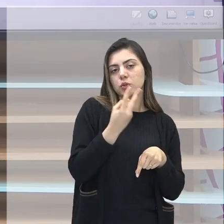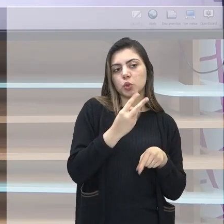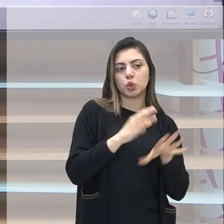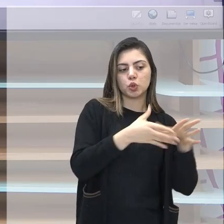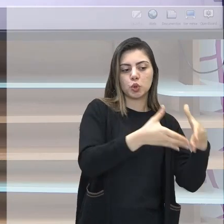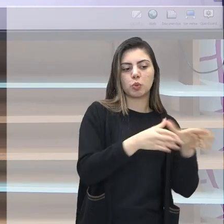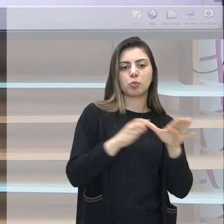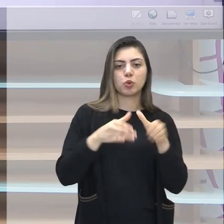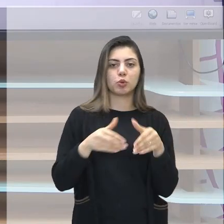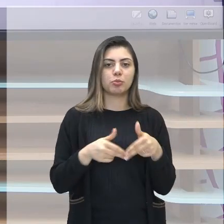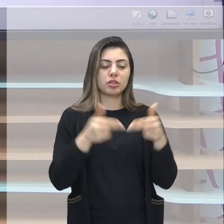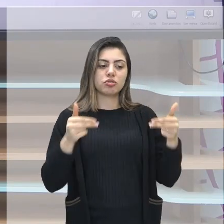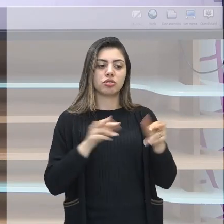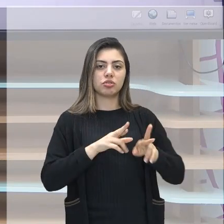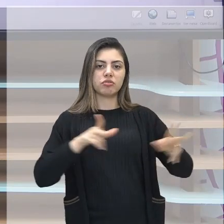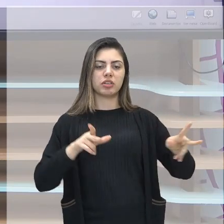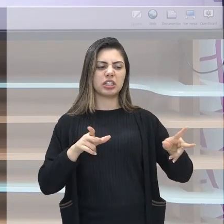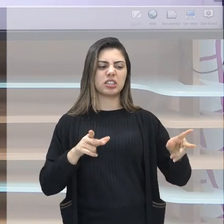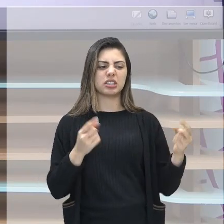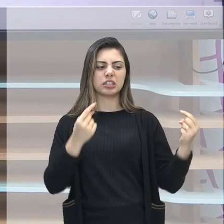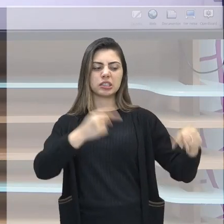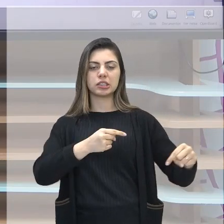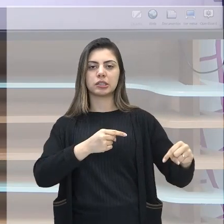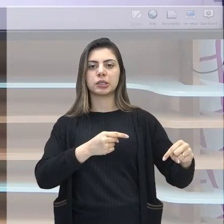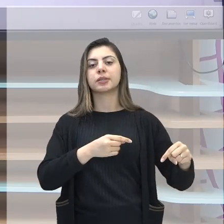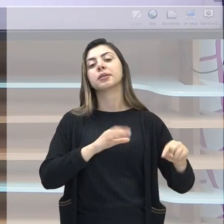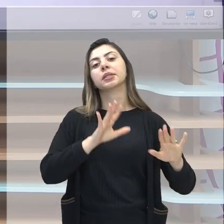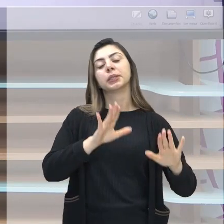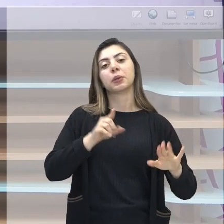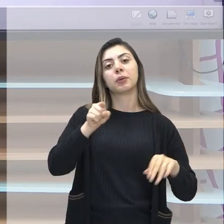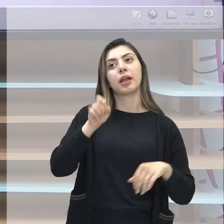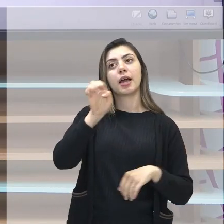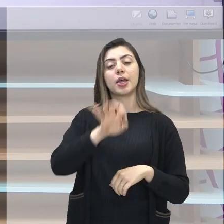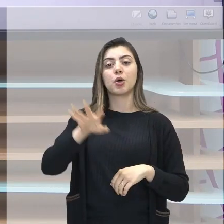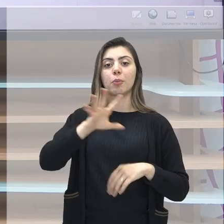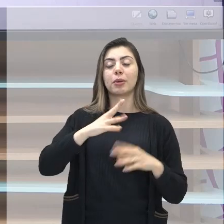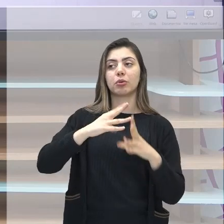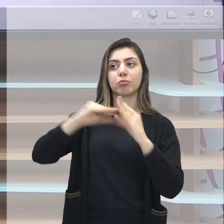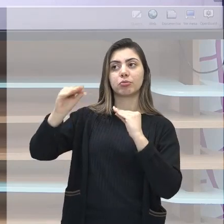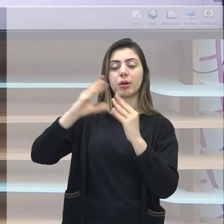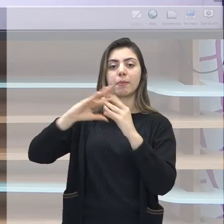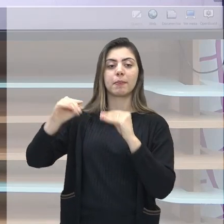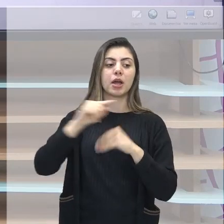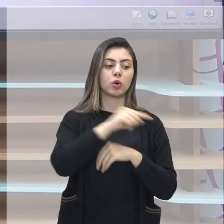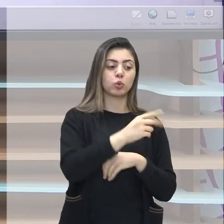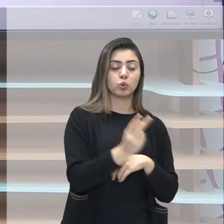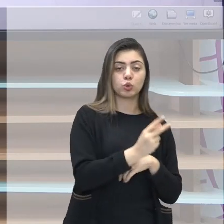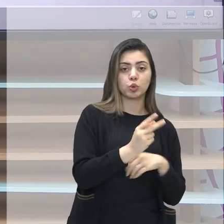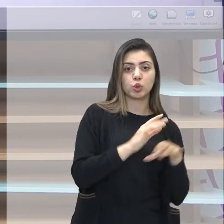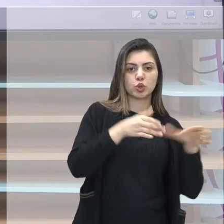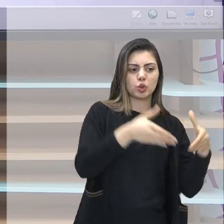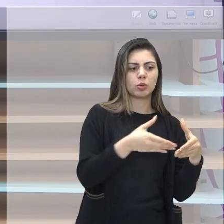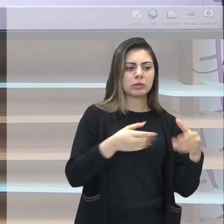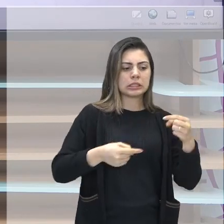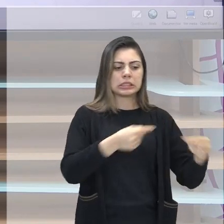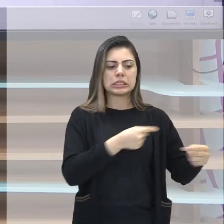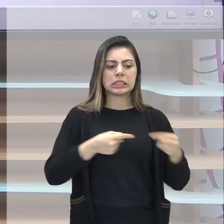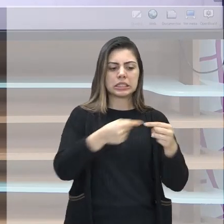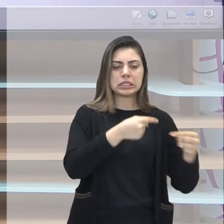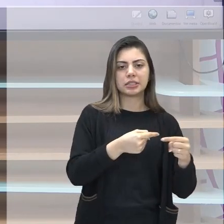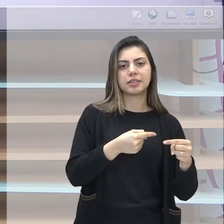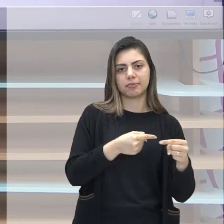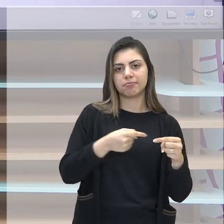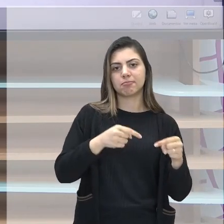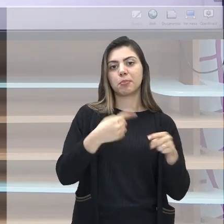que não se davam bem. E aí quando os europeus saem, esses grupos eles vão brigar pelo domínio, pelo controle desse território. E